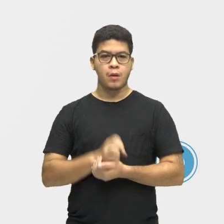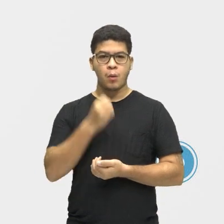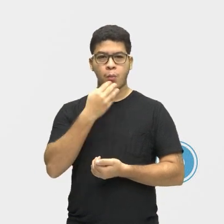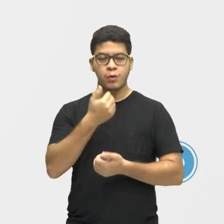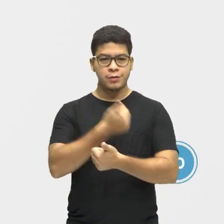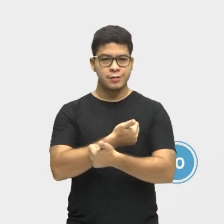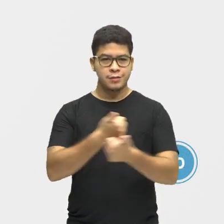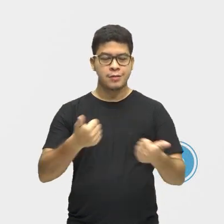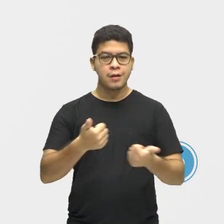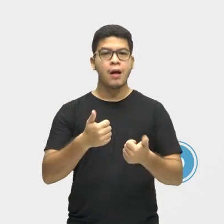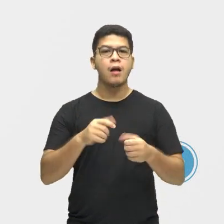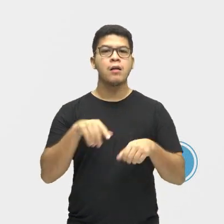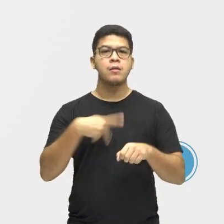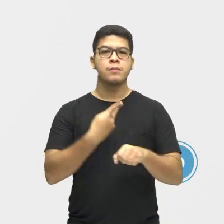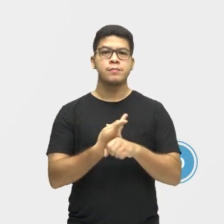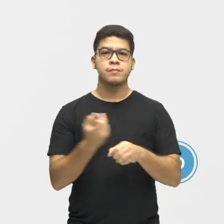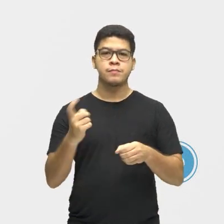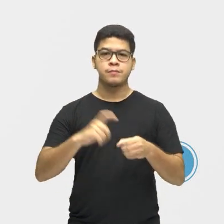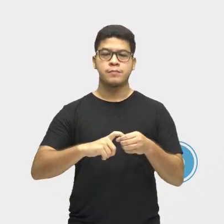atividade e até logo mais.